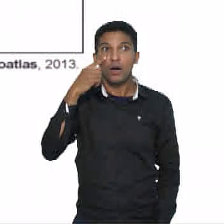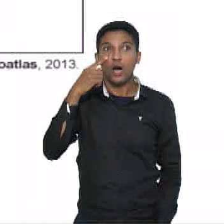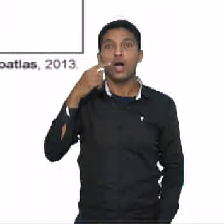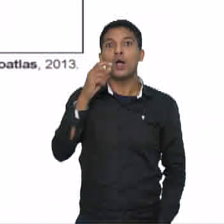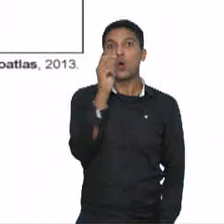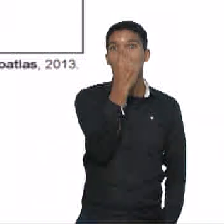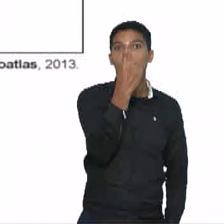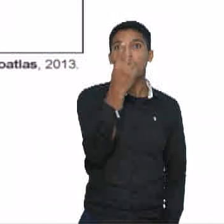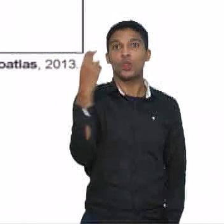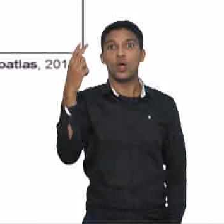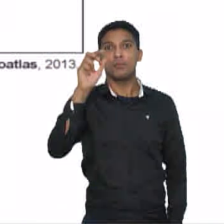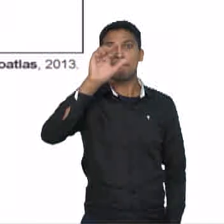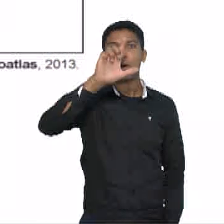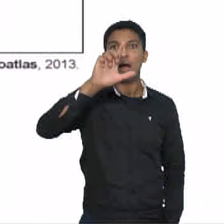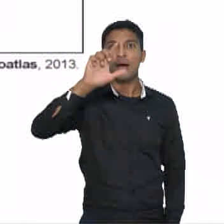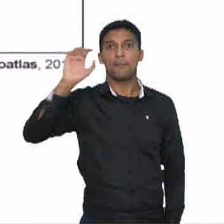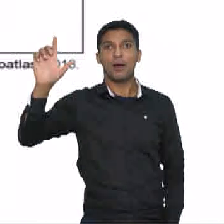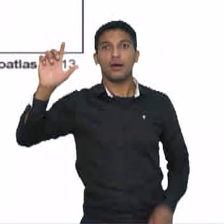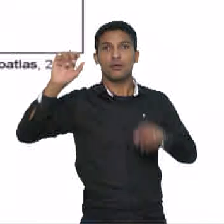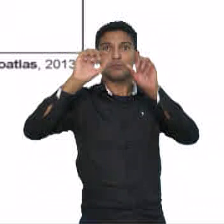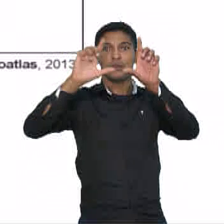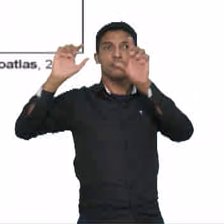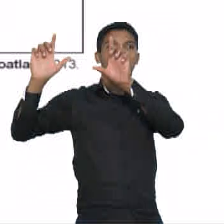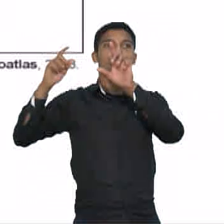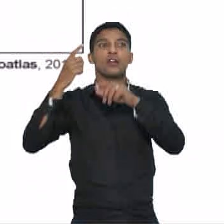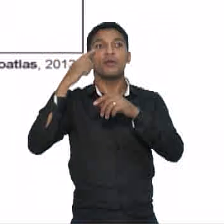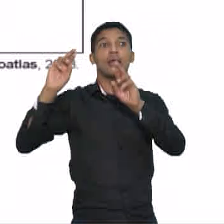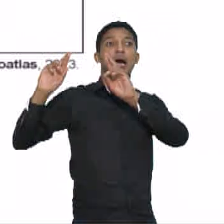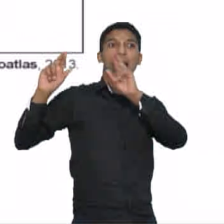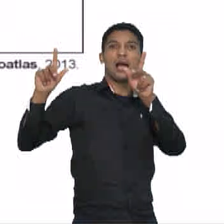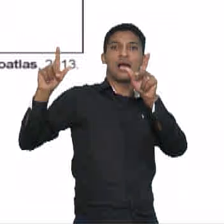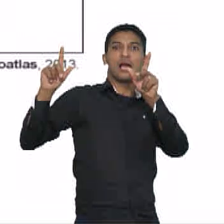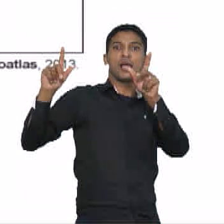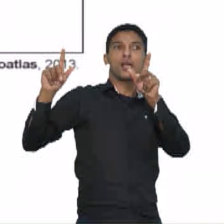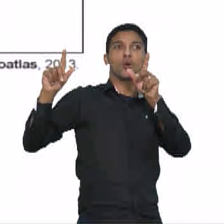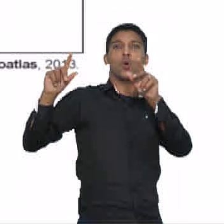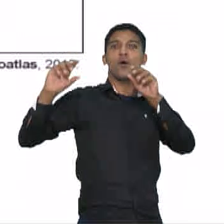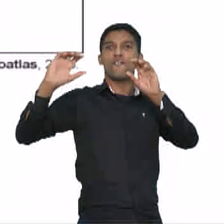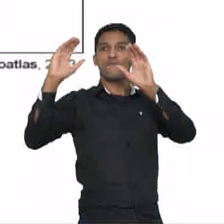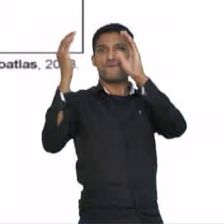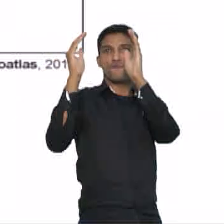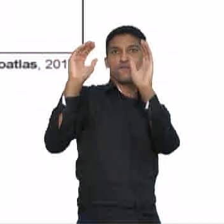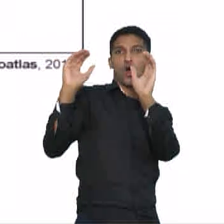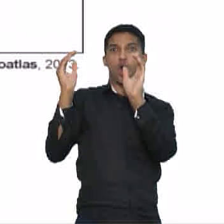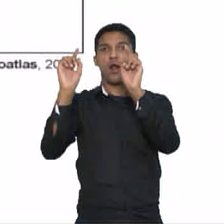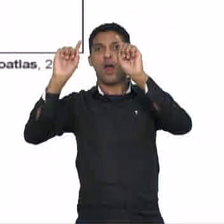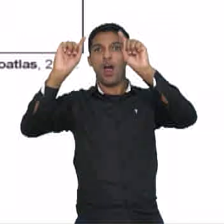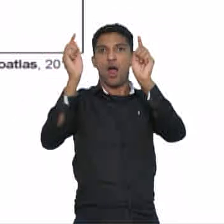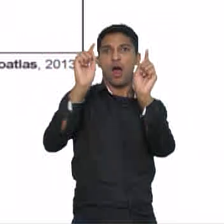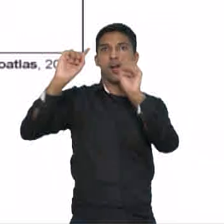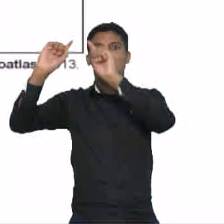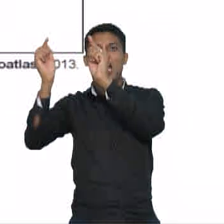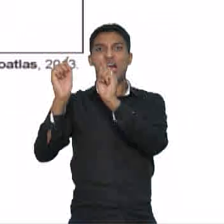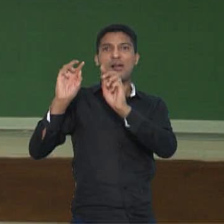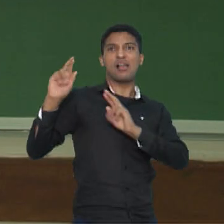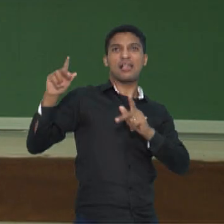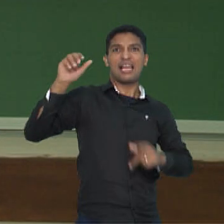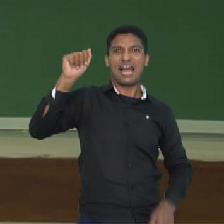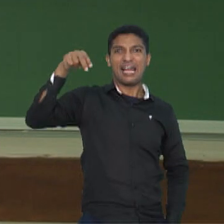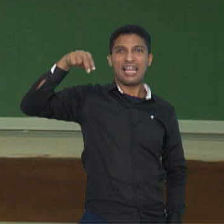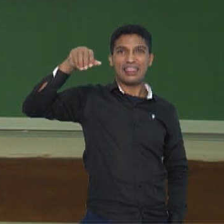1 e olha para o Centro-Oeste no mapa 2. Olha a diferença de forma, por isso que é anamorfose. O